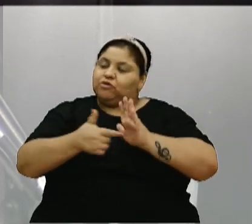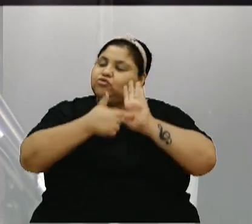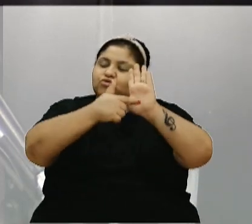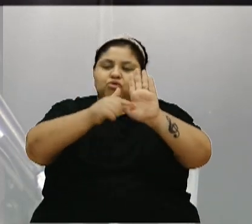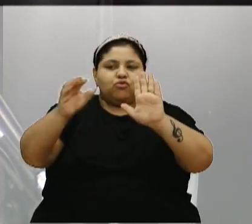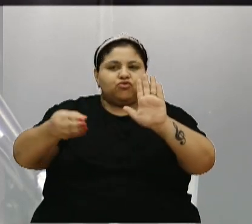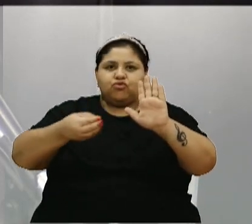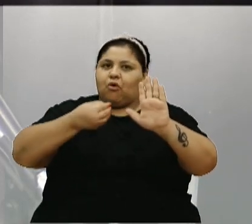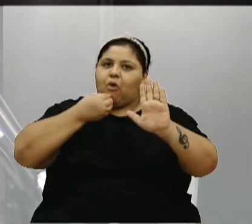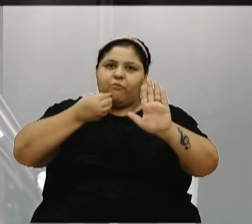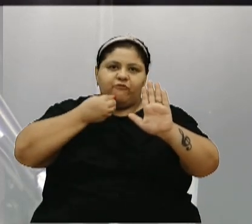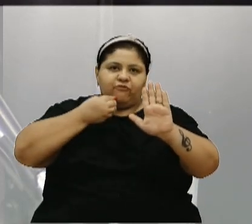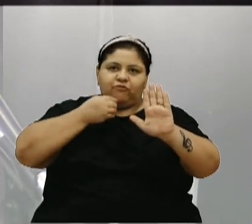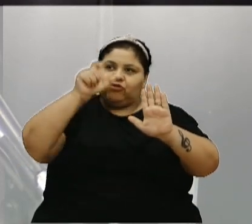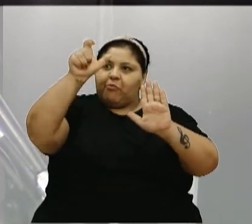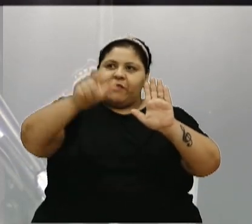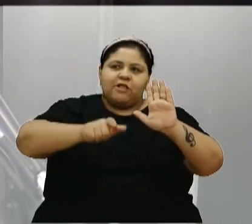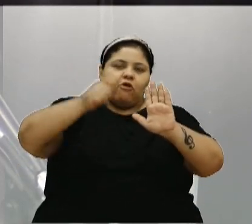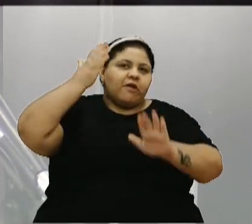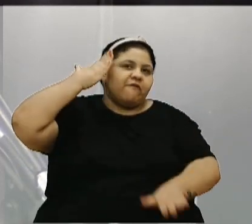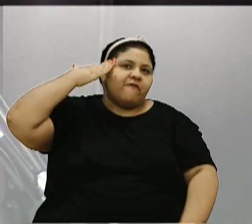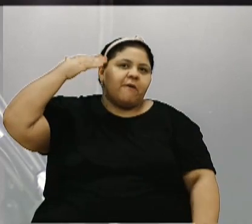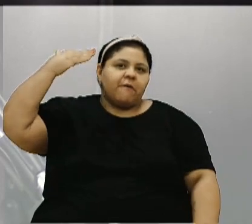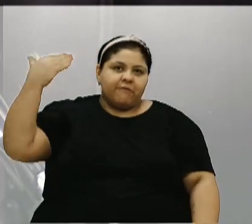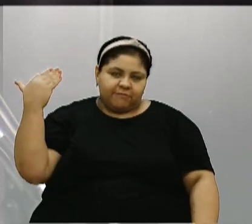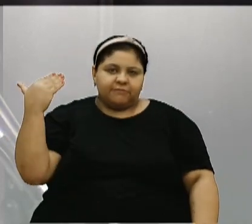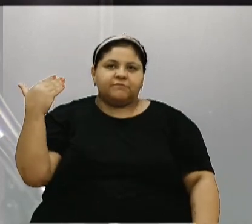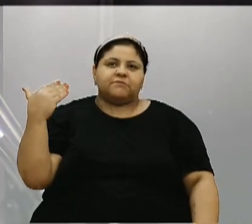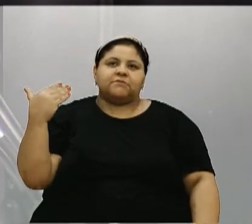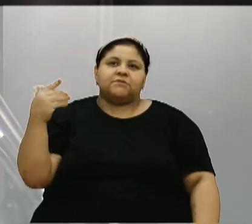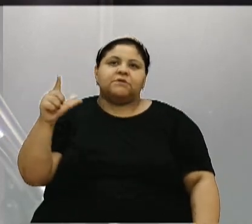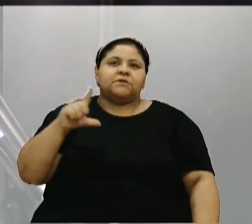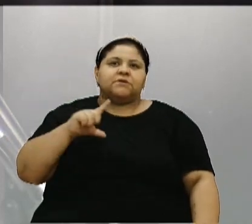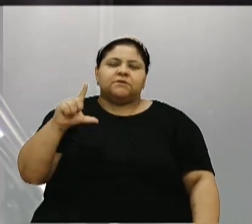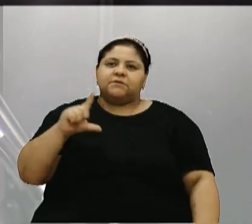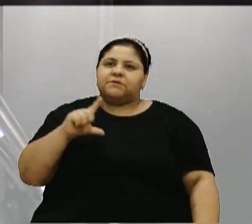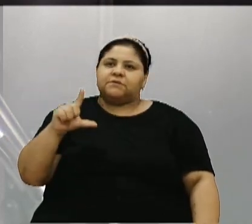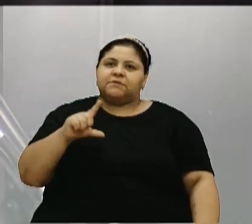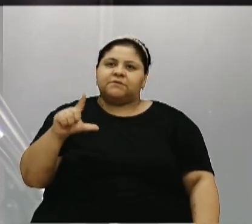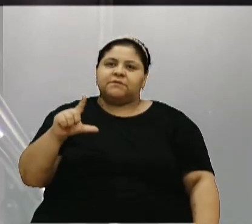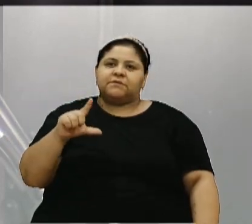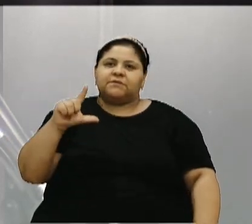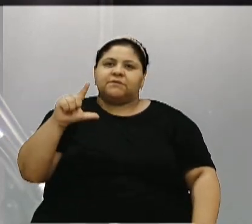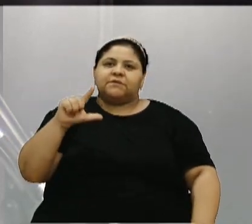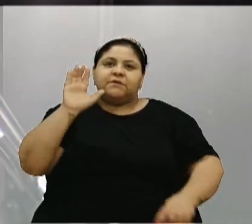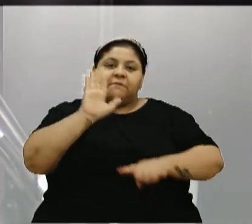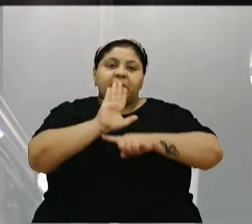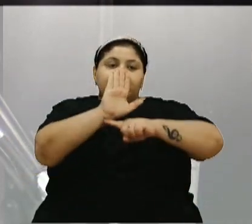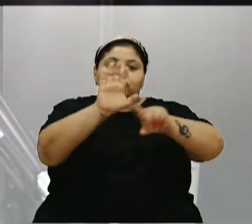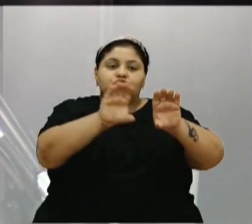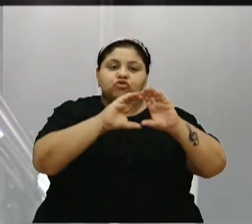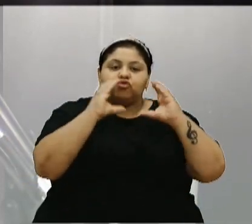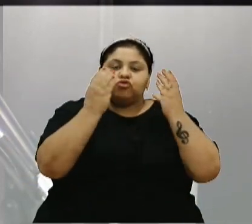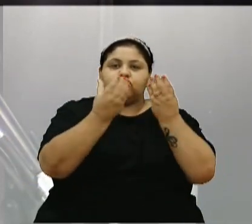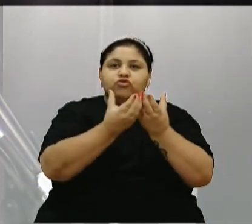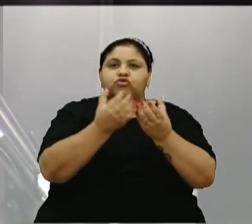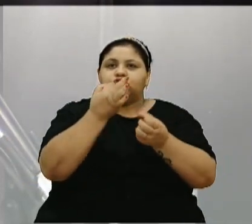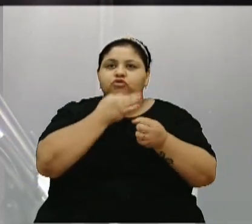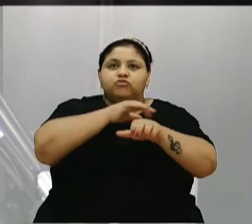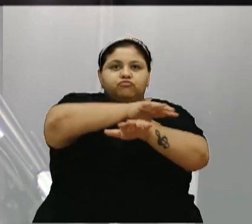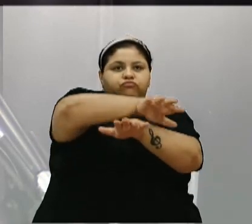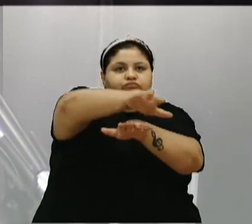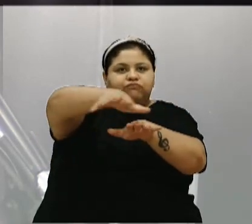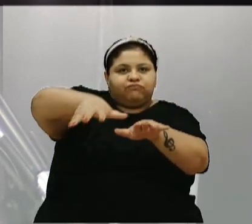shows grandiosos, então, eles acabavam contemplando a comunidade de Caxias do Sul e o entorno da Serra